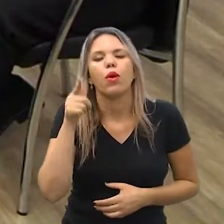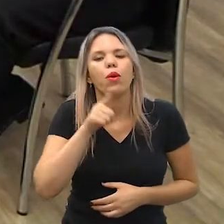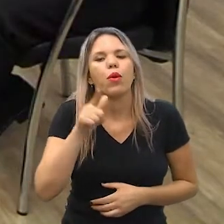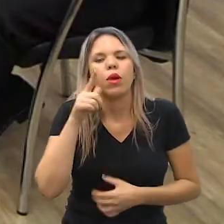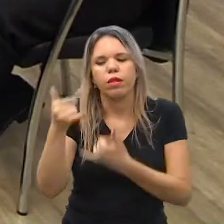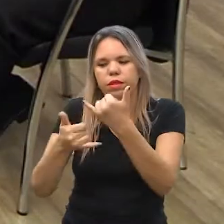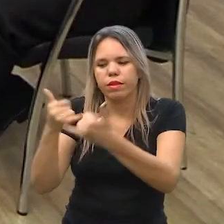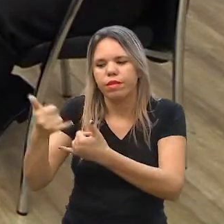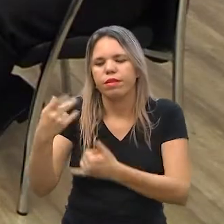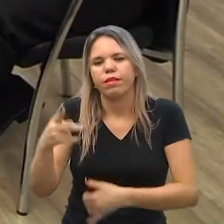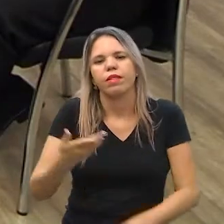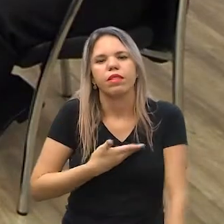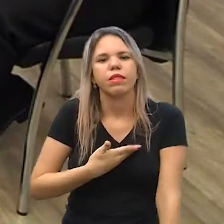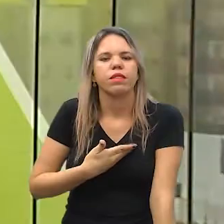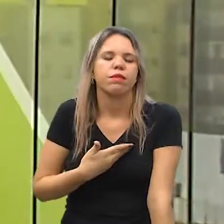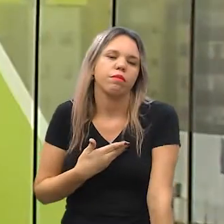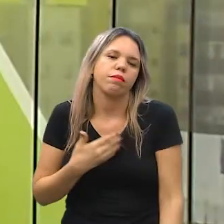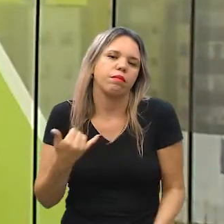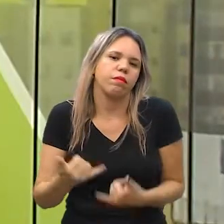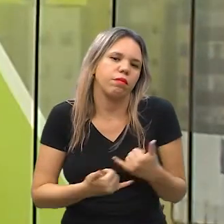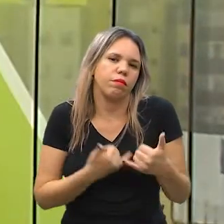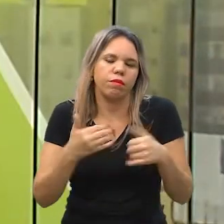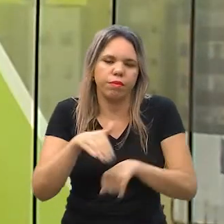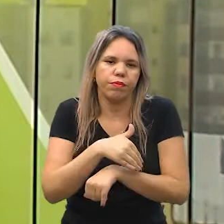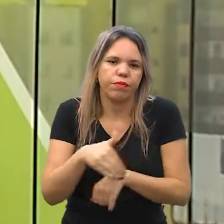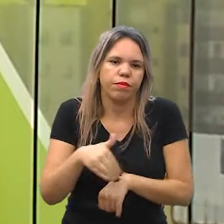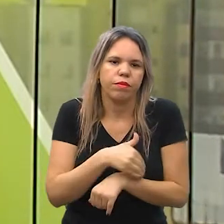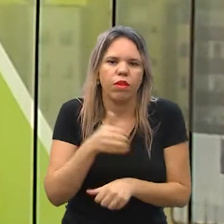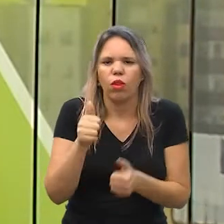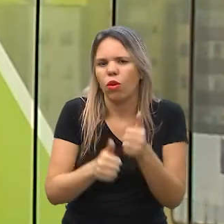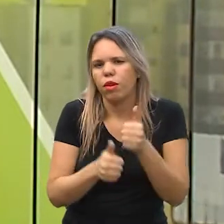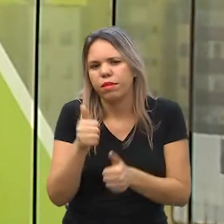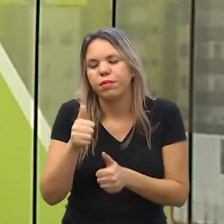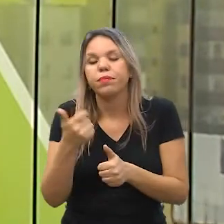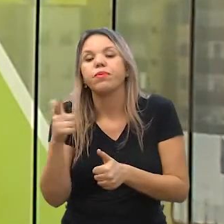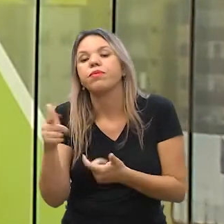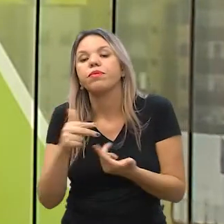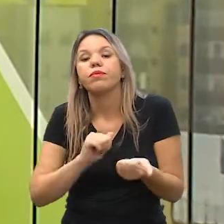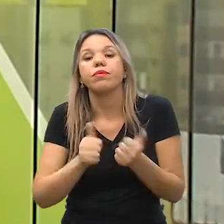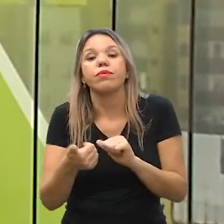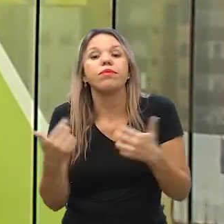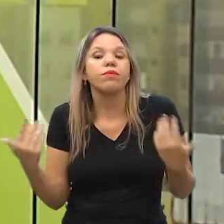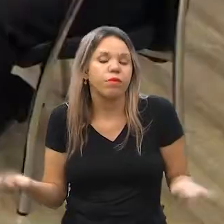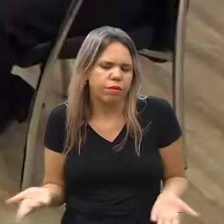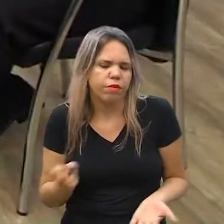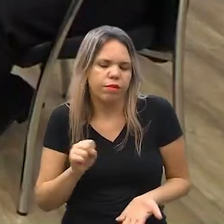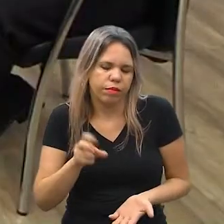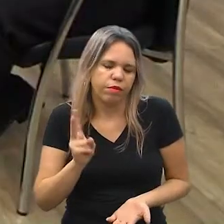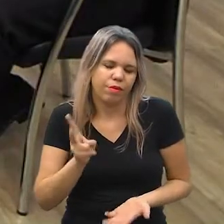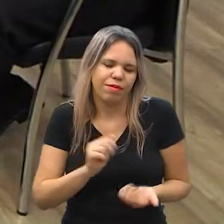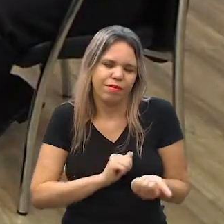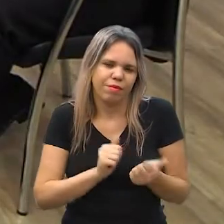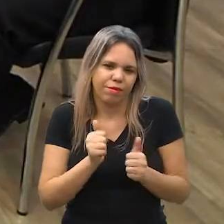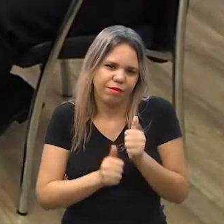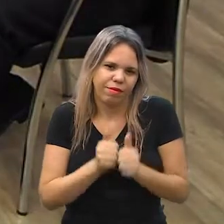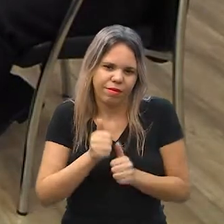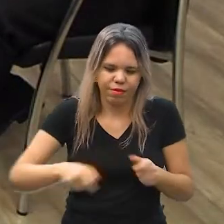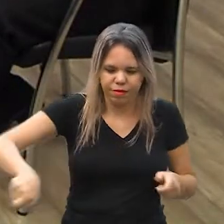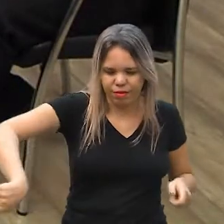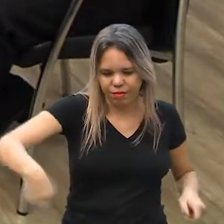você conseguia brincar com os seus amigos. Era brincadeira na rua? Era futebol? Era outro esporte?